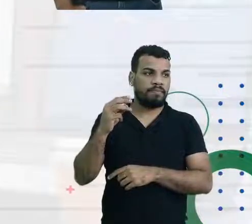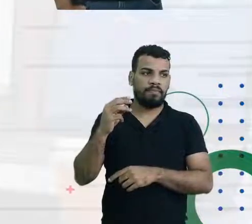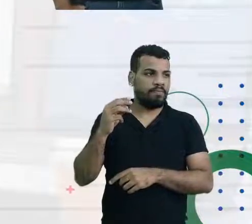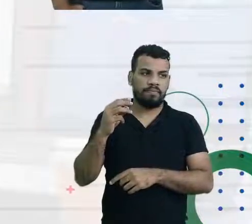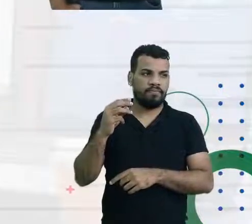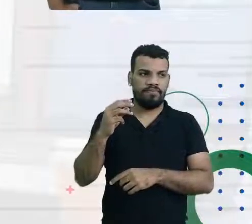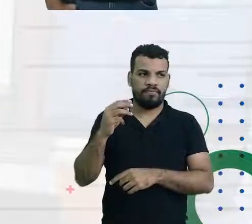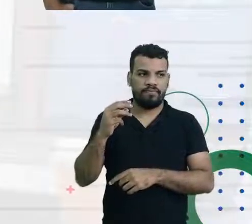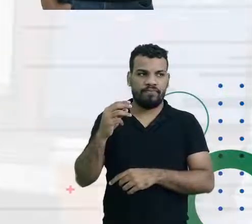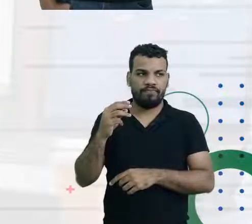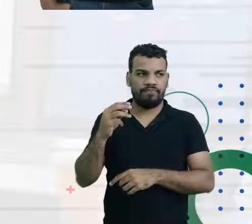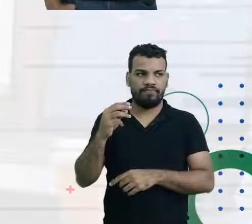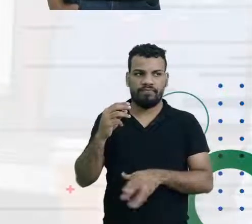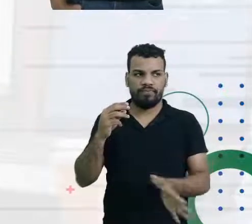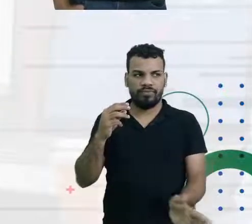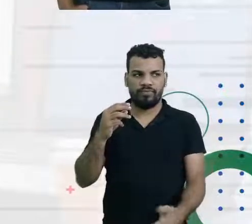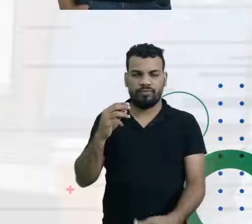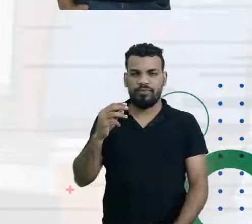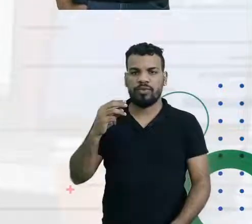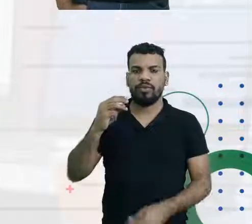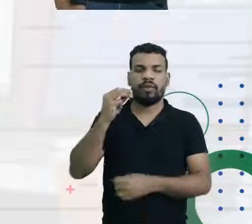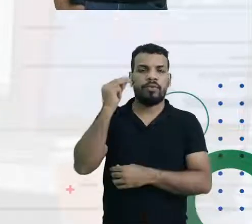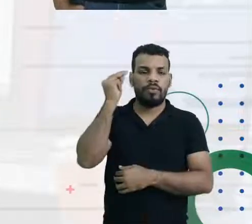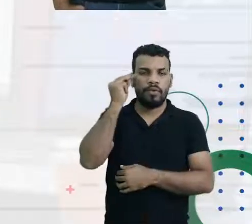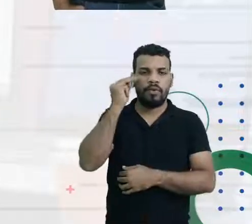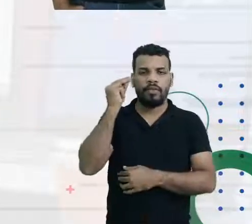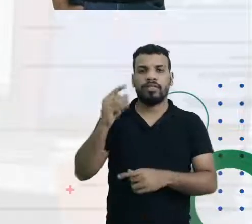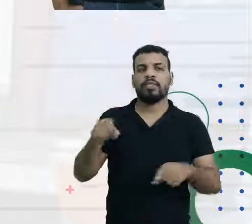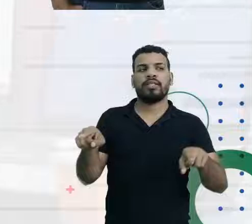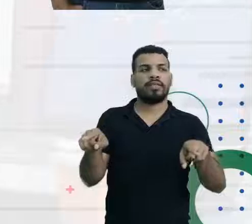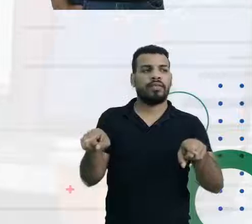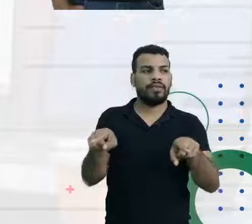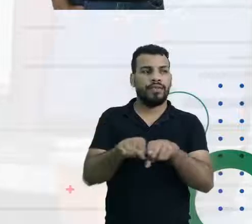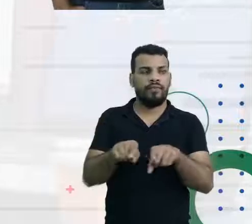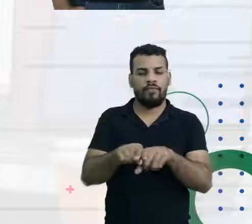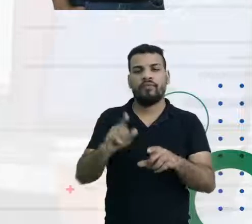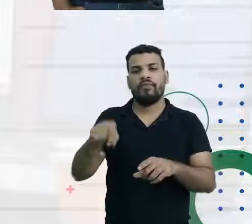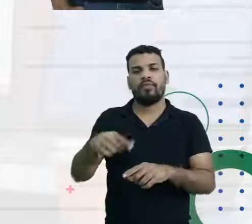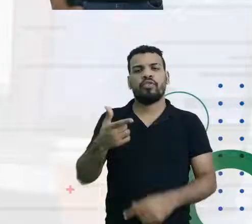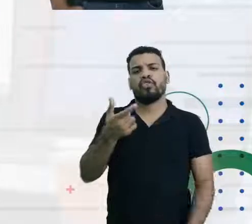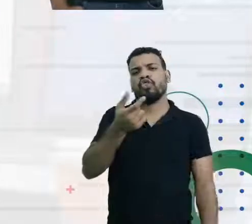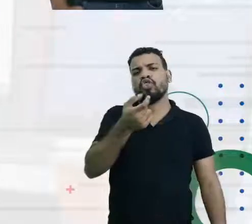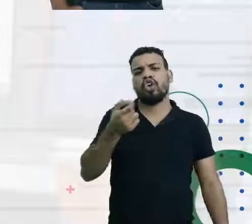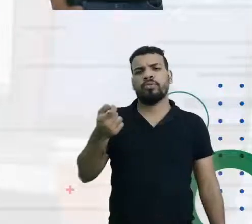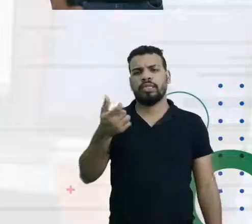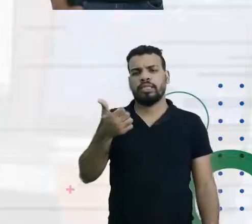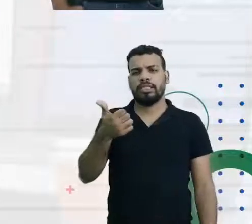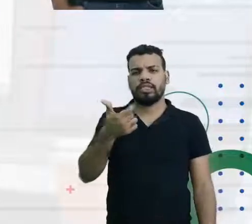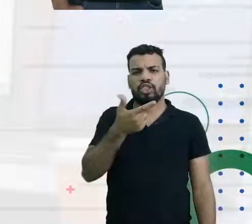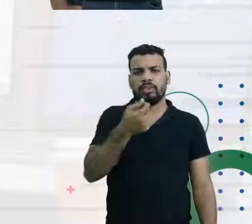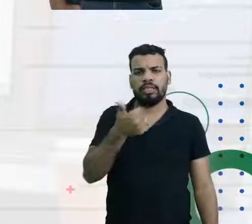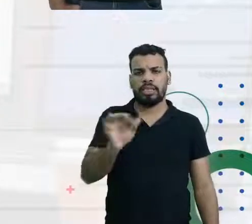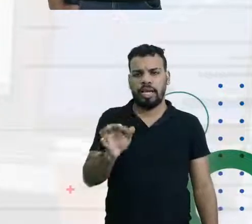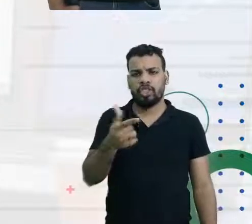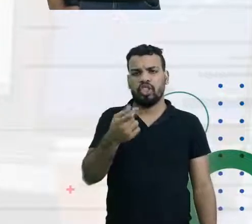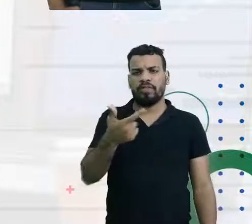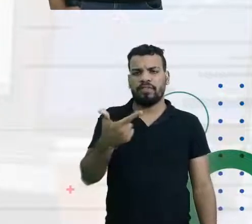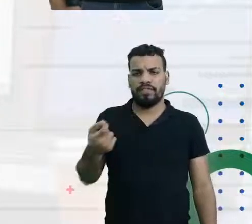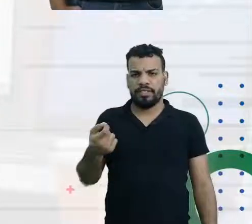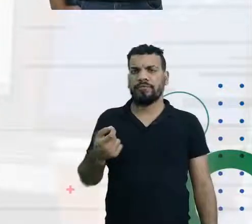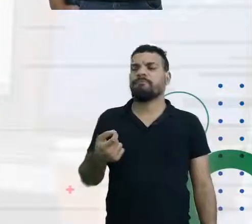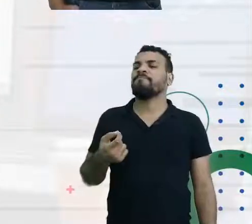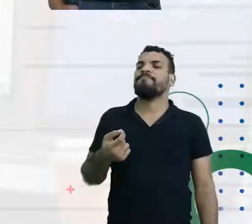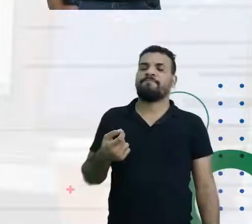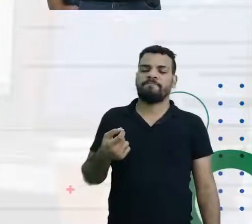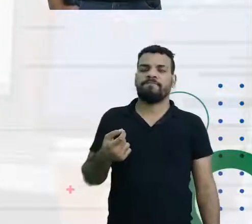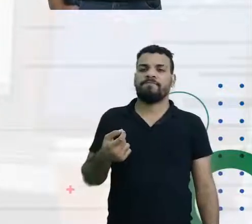de 80, de 85 e essa retomada do Pixel para 2000, 2010, 2020, né?